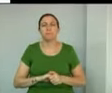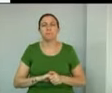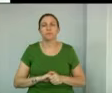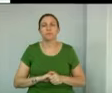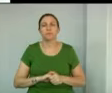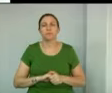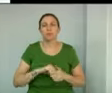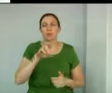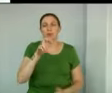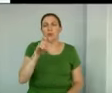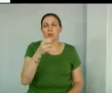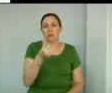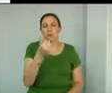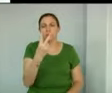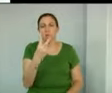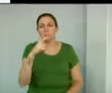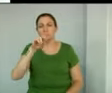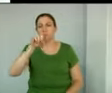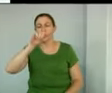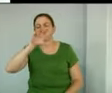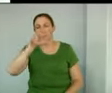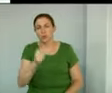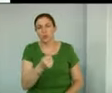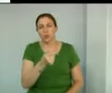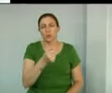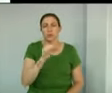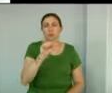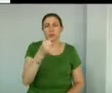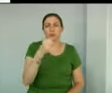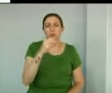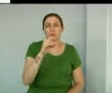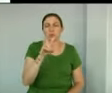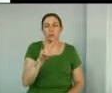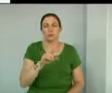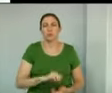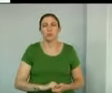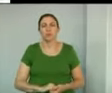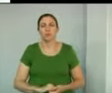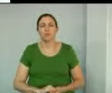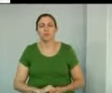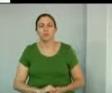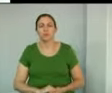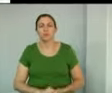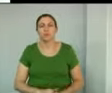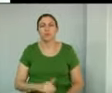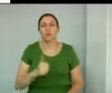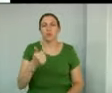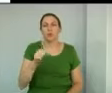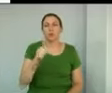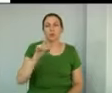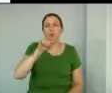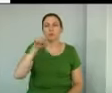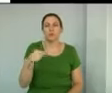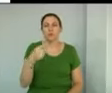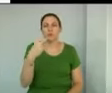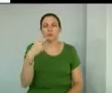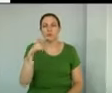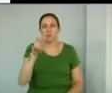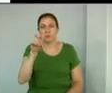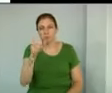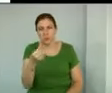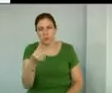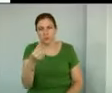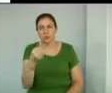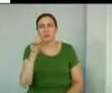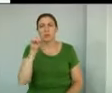então é 562.802, 2% das emendas, então 11.256, que é o valor que está dentro da reserva de